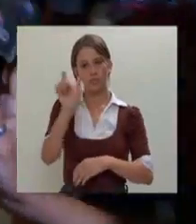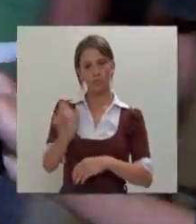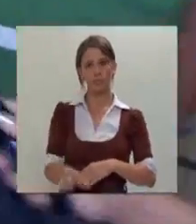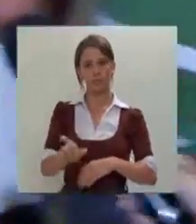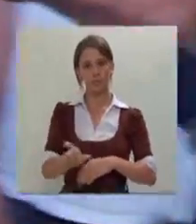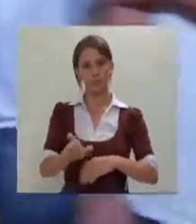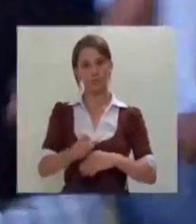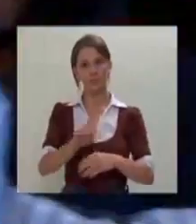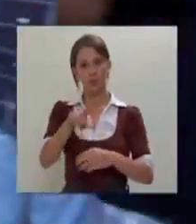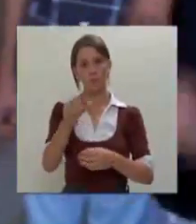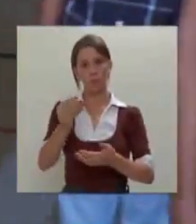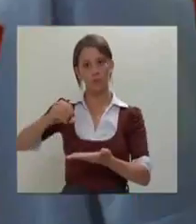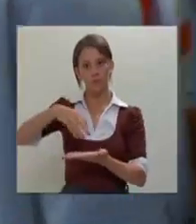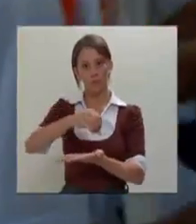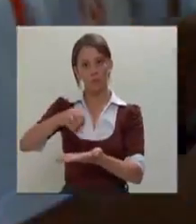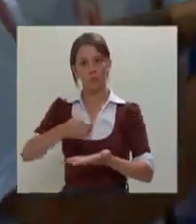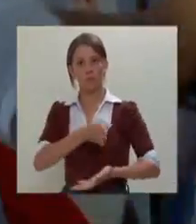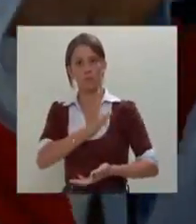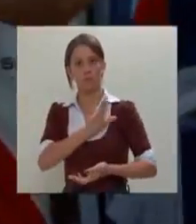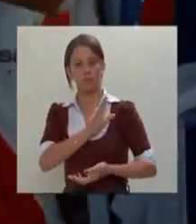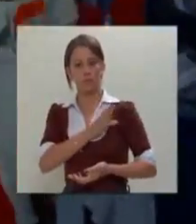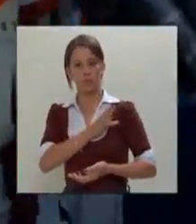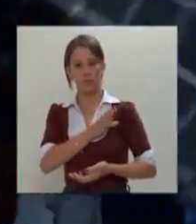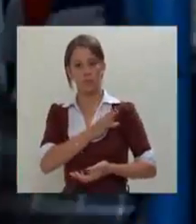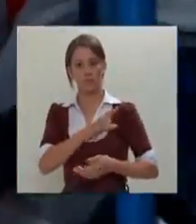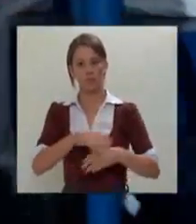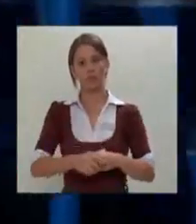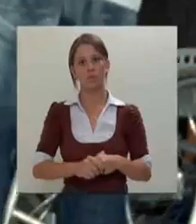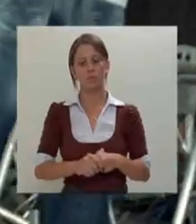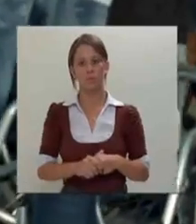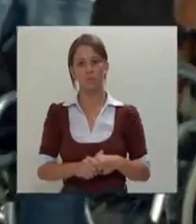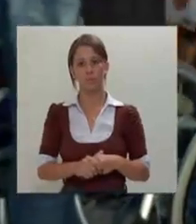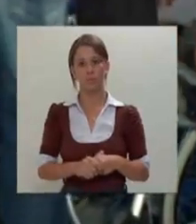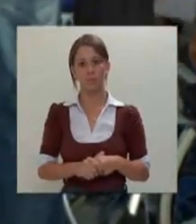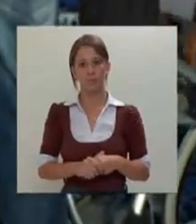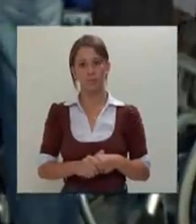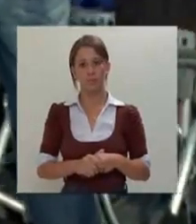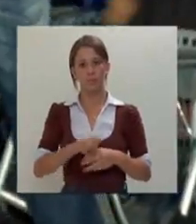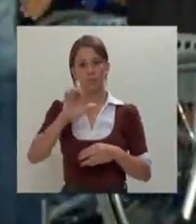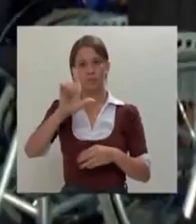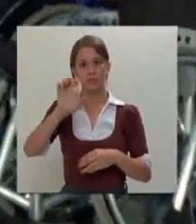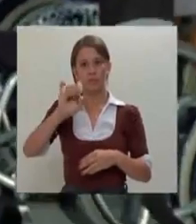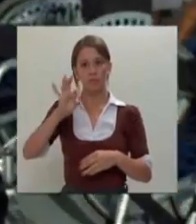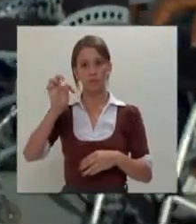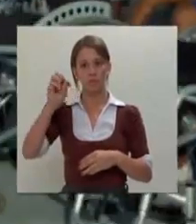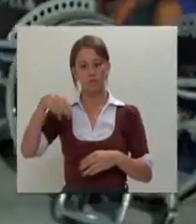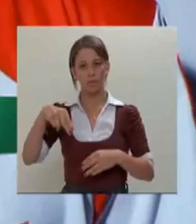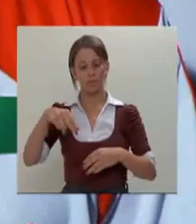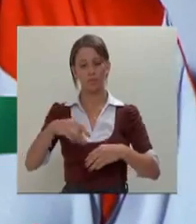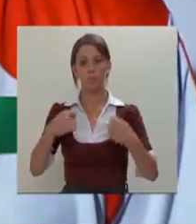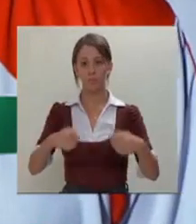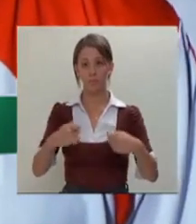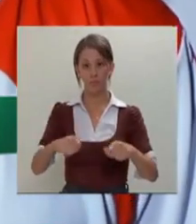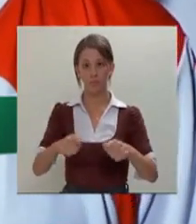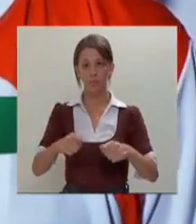lá? Os nossos artistas põem o uniforme e se transformam em esportistas. Vai